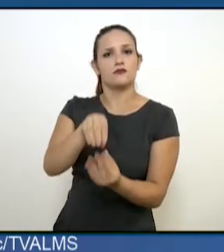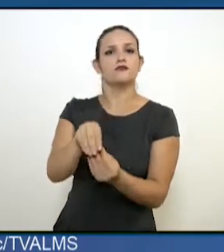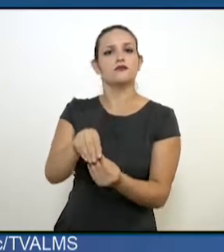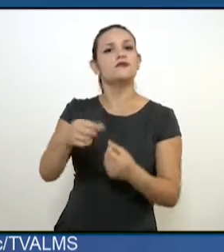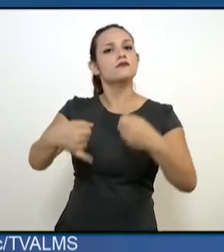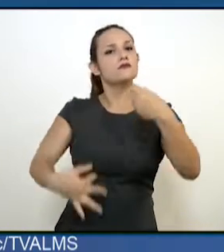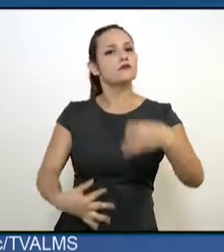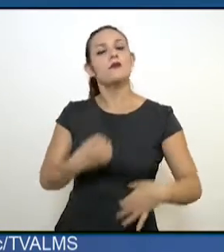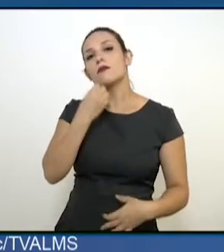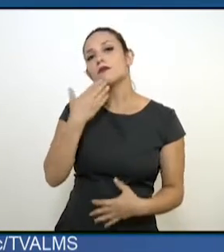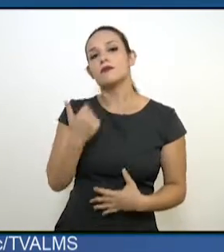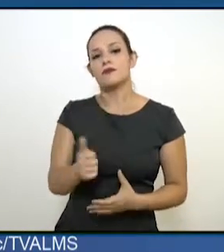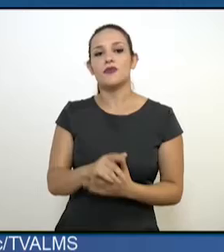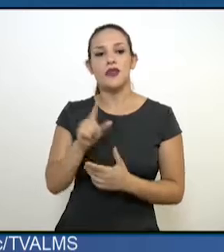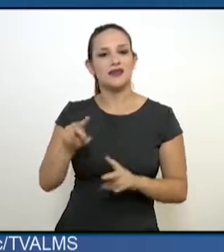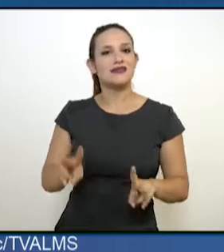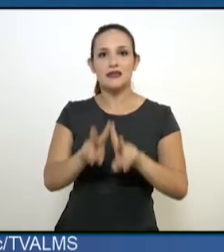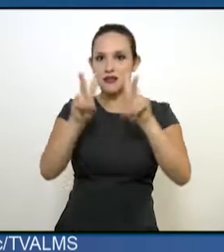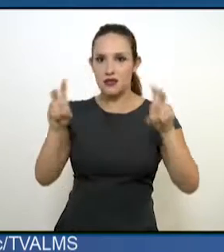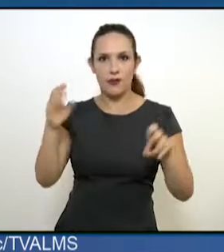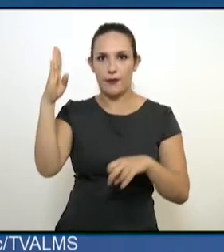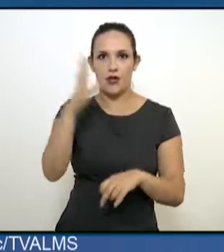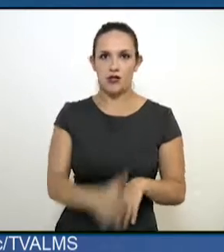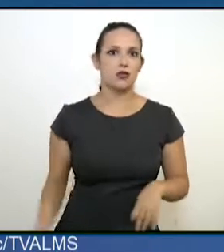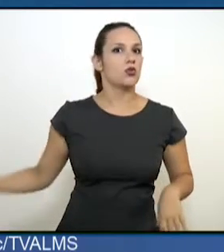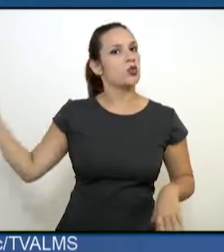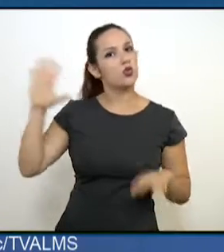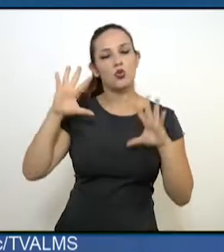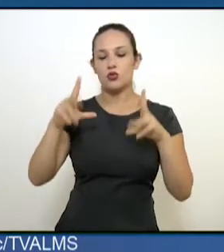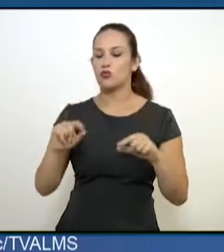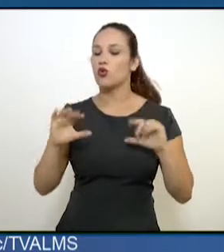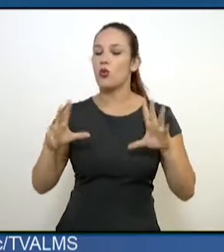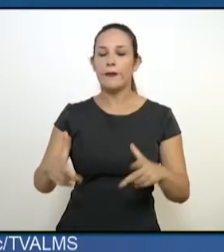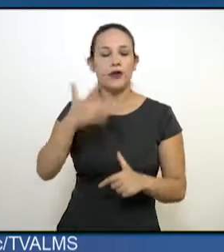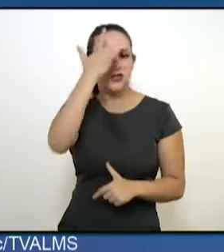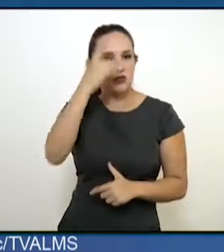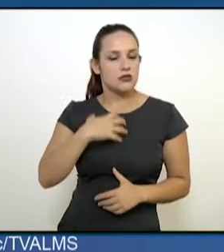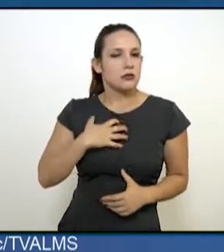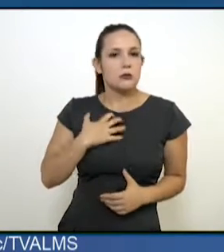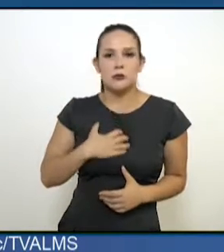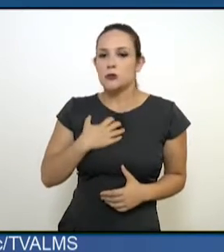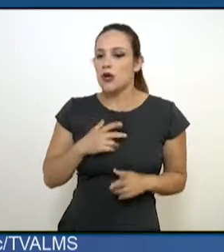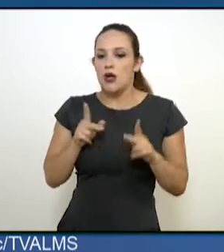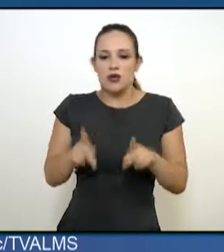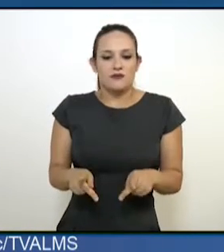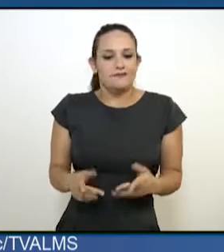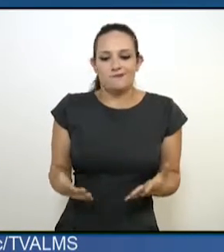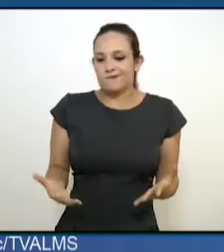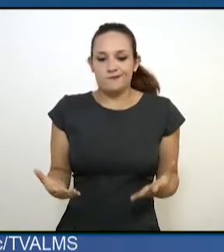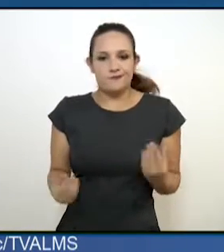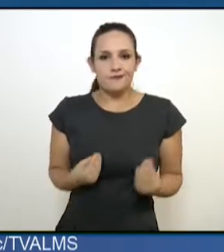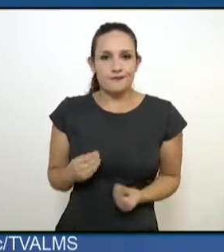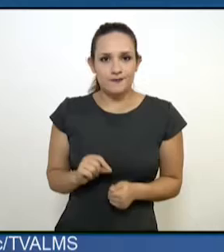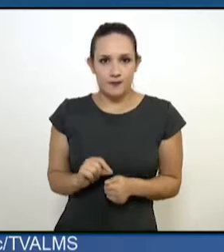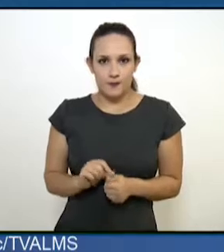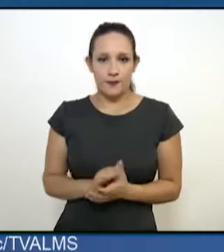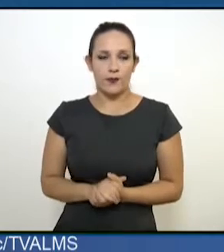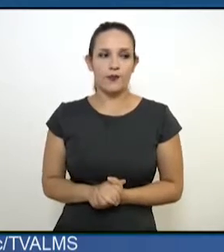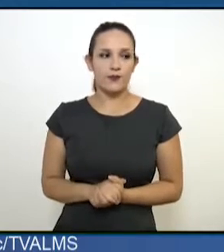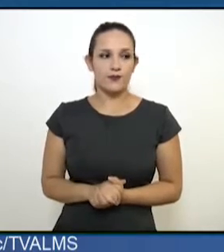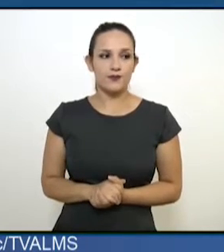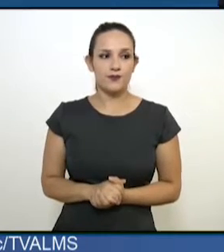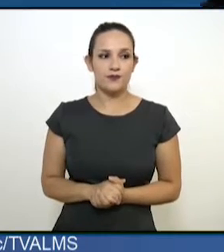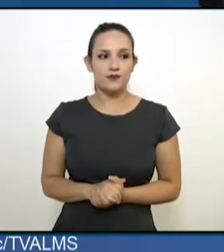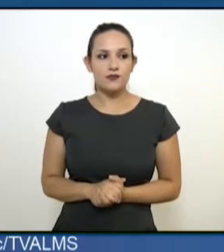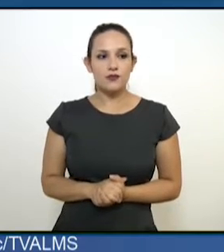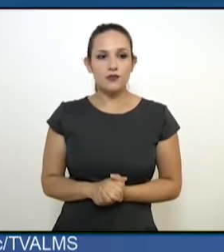este assunto que é tema nacional e de angústia da população brasileira. Vossa